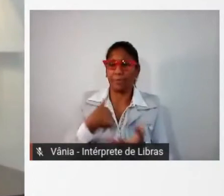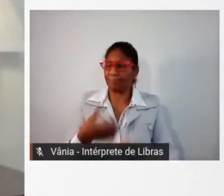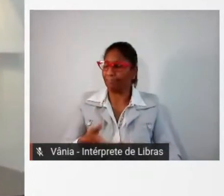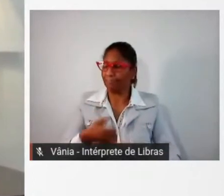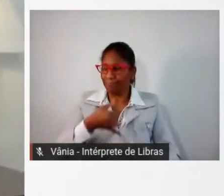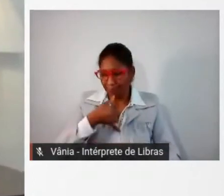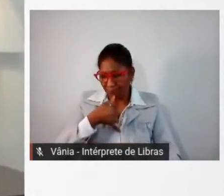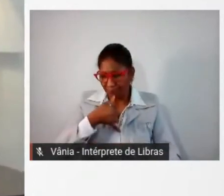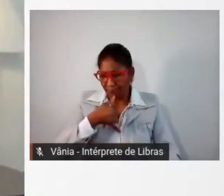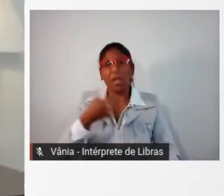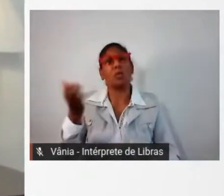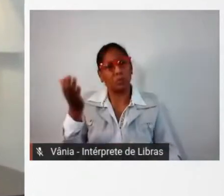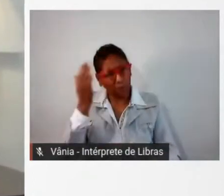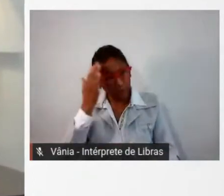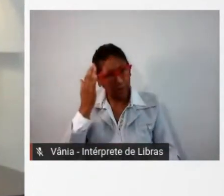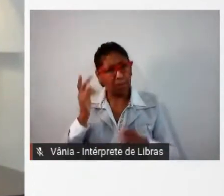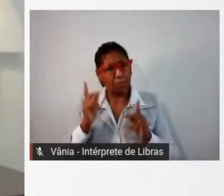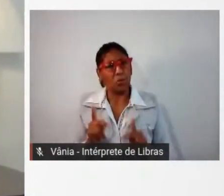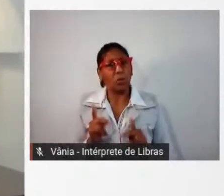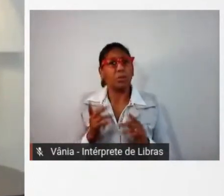Eu entendo que as pessoas estejam